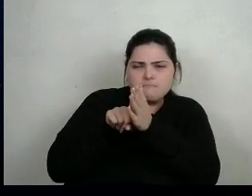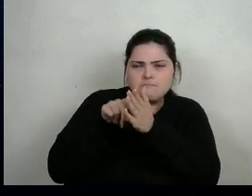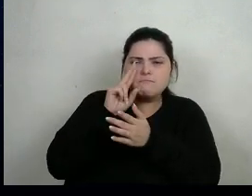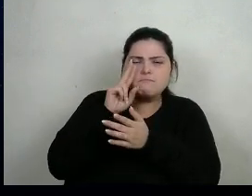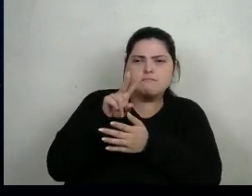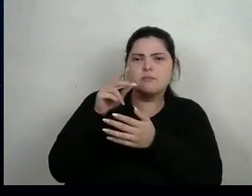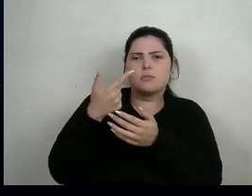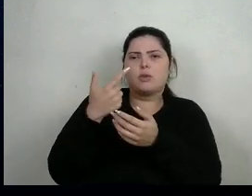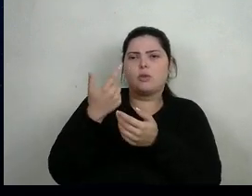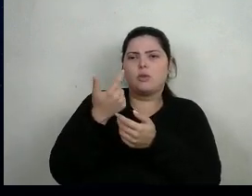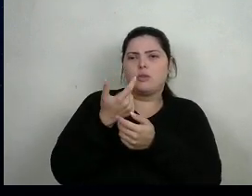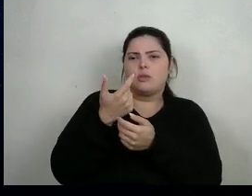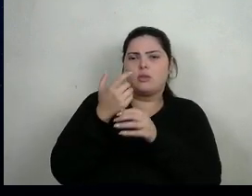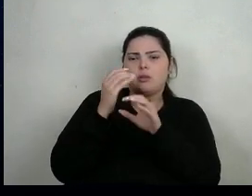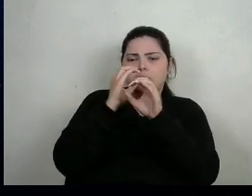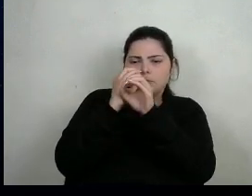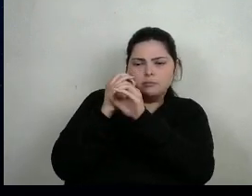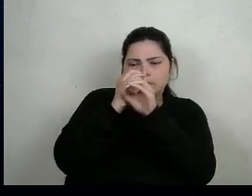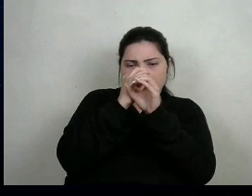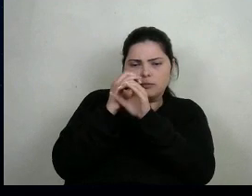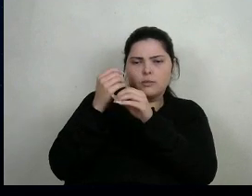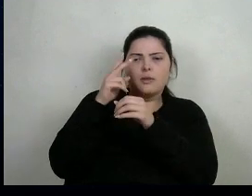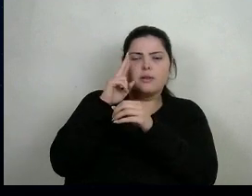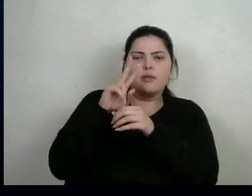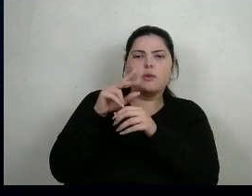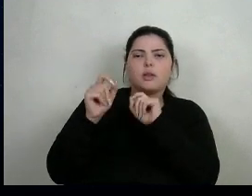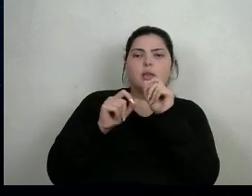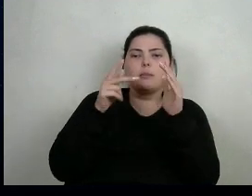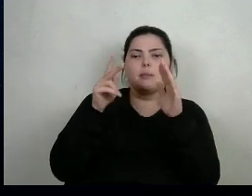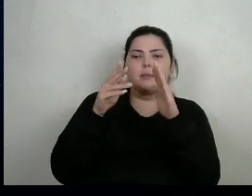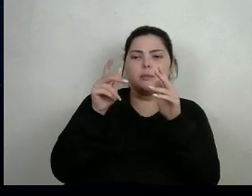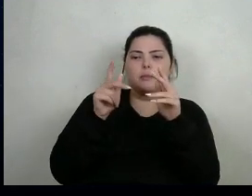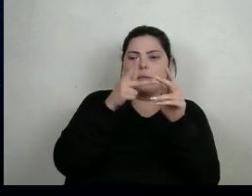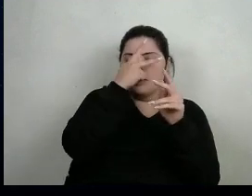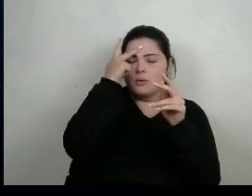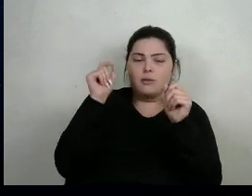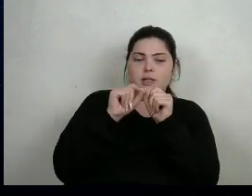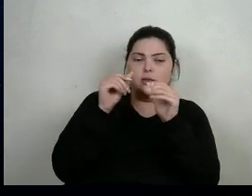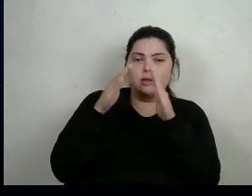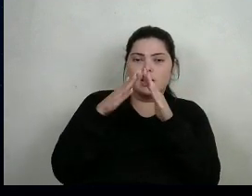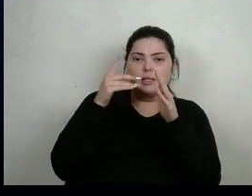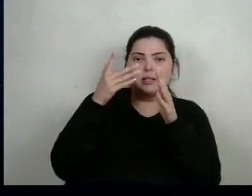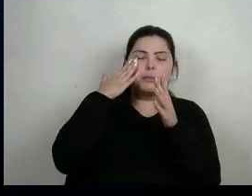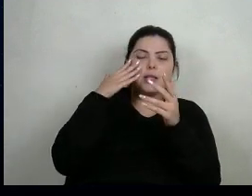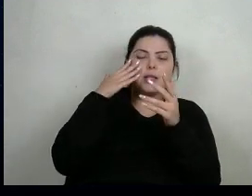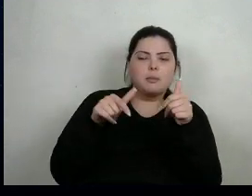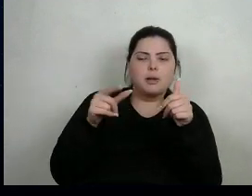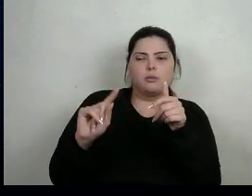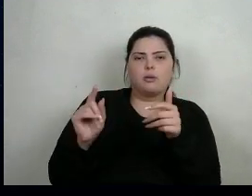para medir o que os profissionais estavam fazendo nas suas casas para ver se eles estavam trabalhando ou não